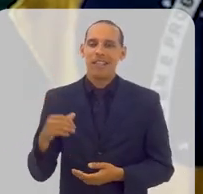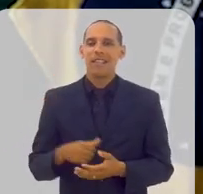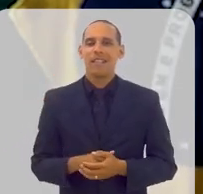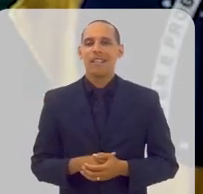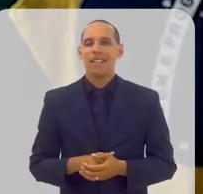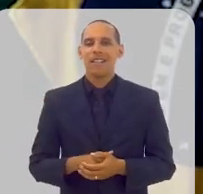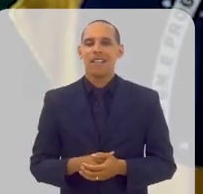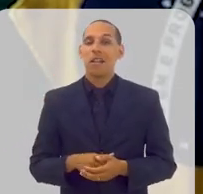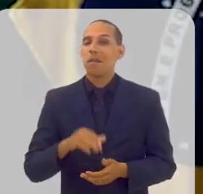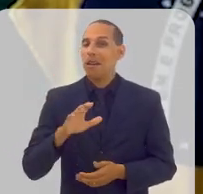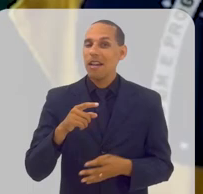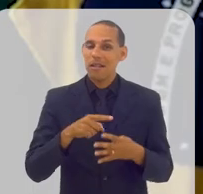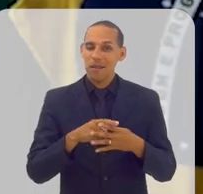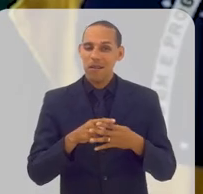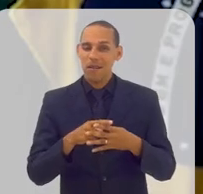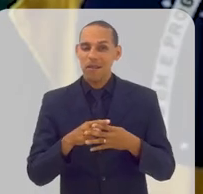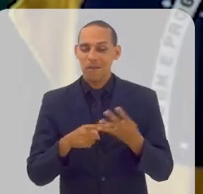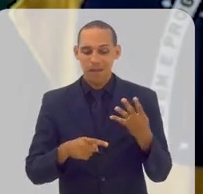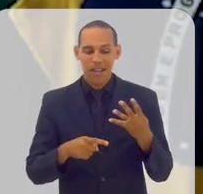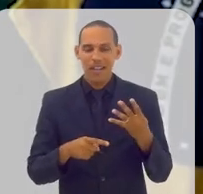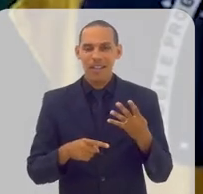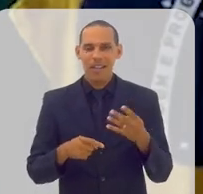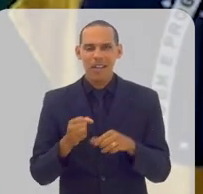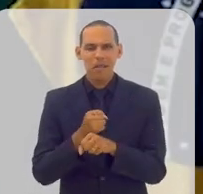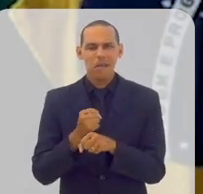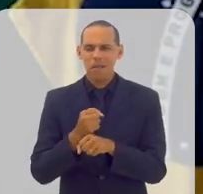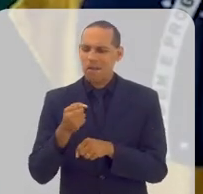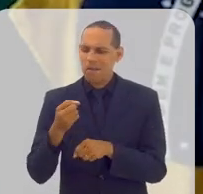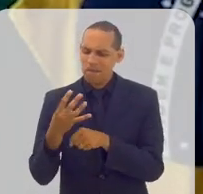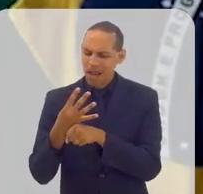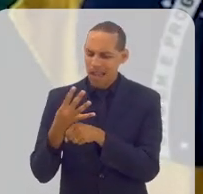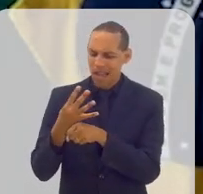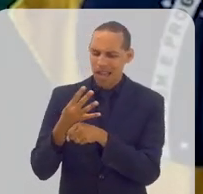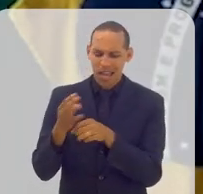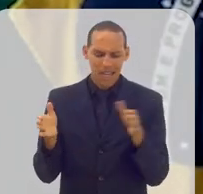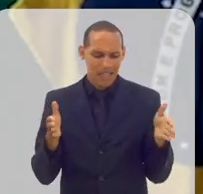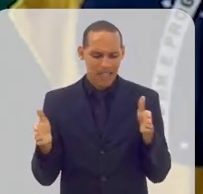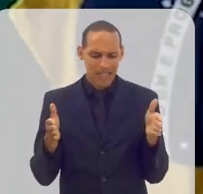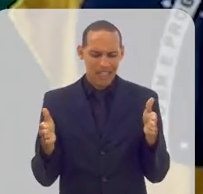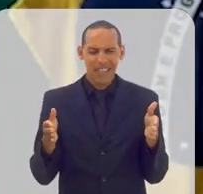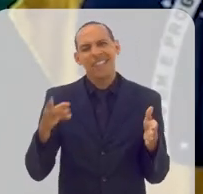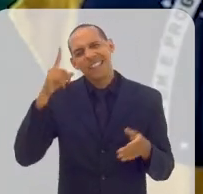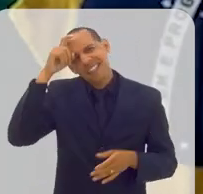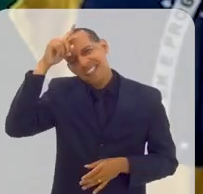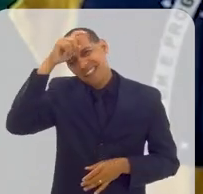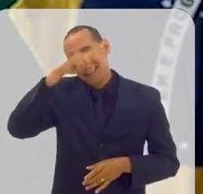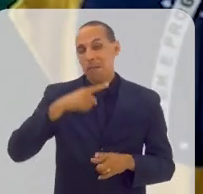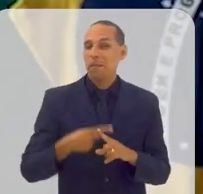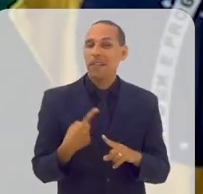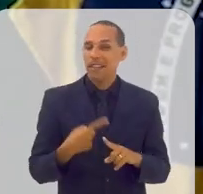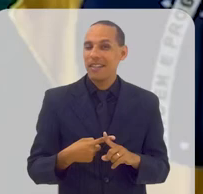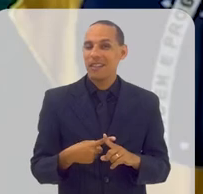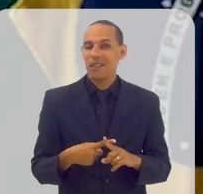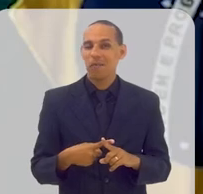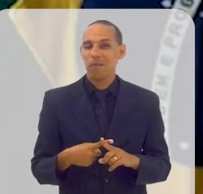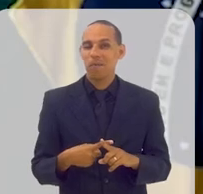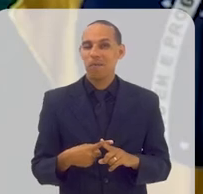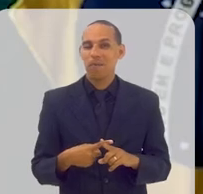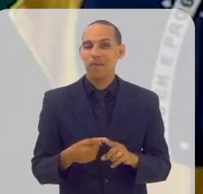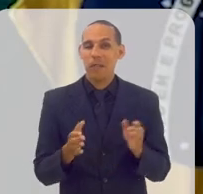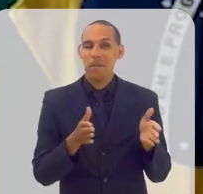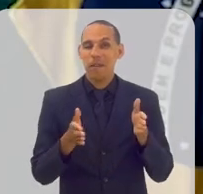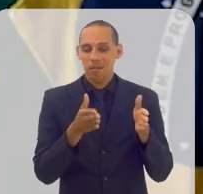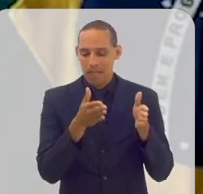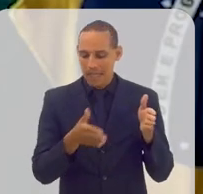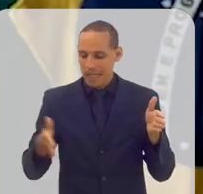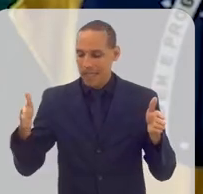Mas falar em 4 anos é difícil, porque teria um prazo